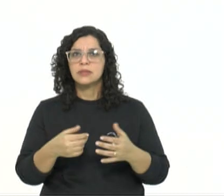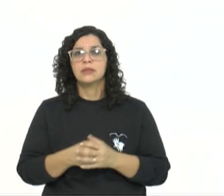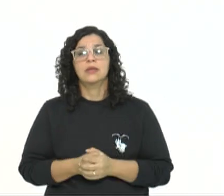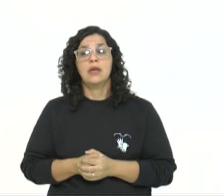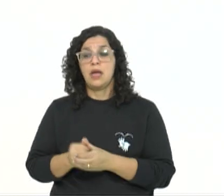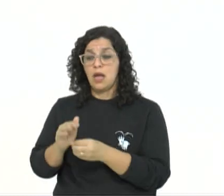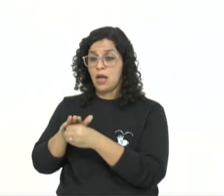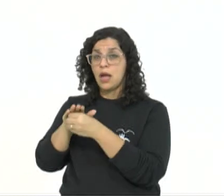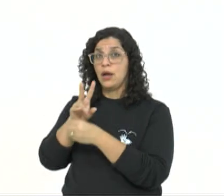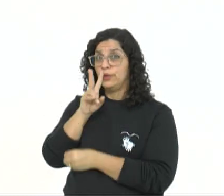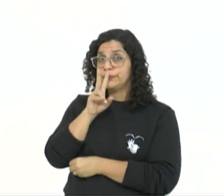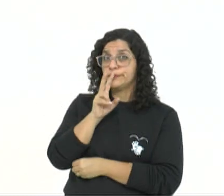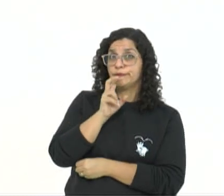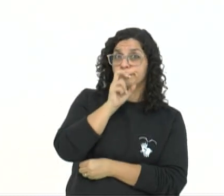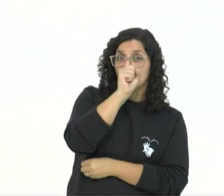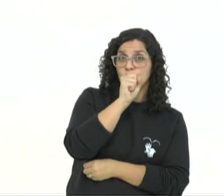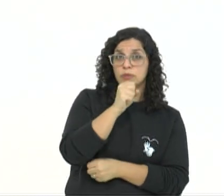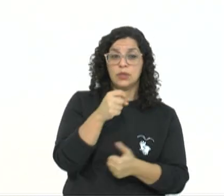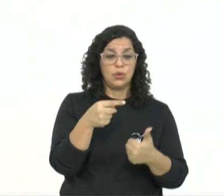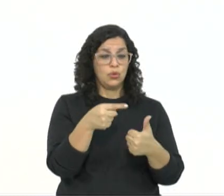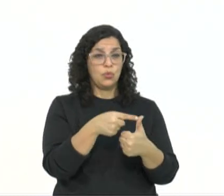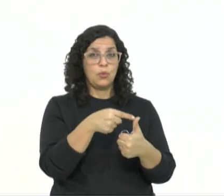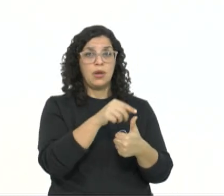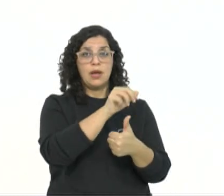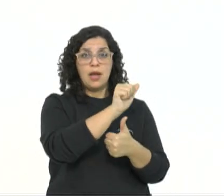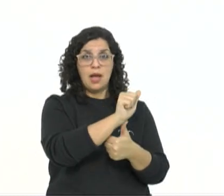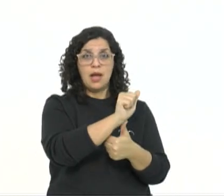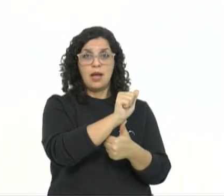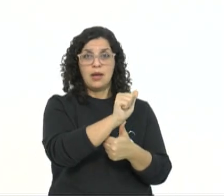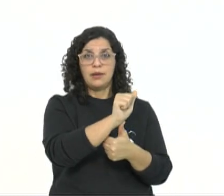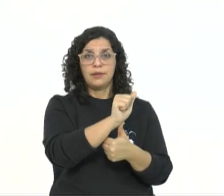a intensidade da força do polegar sobre A